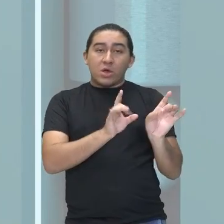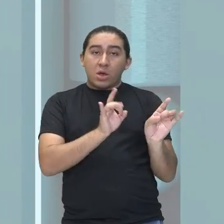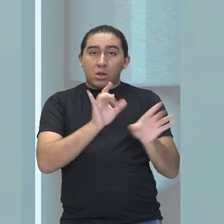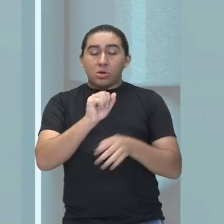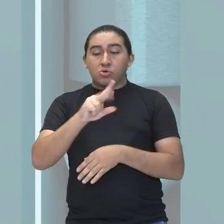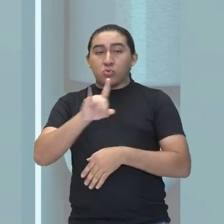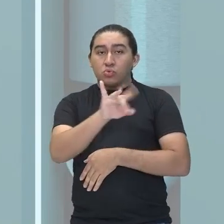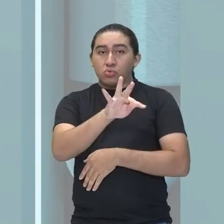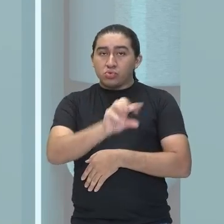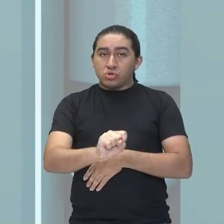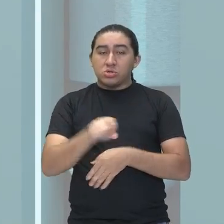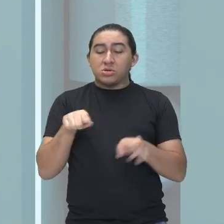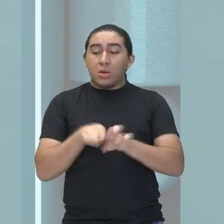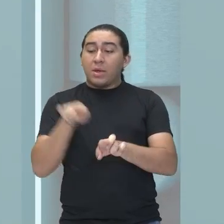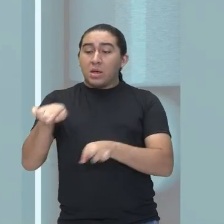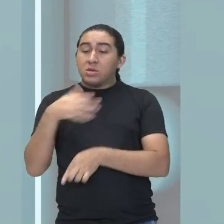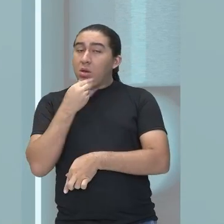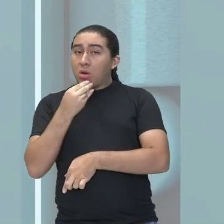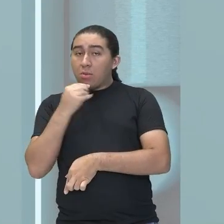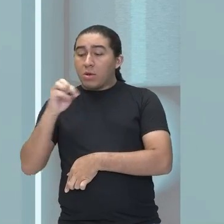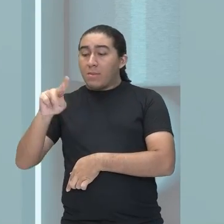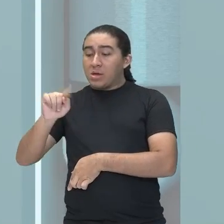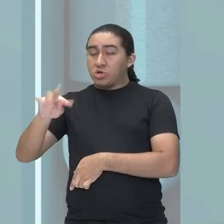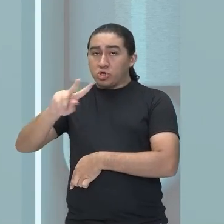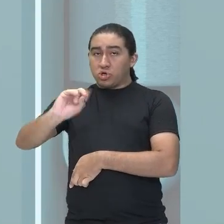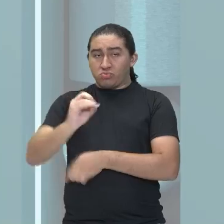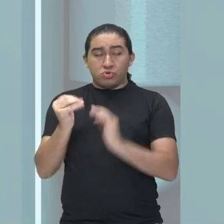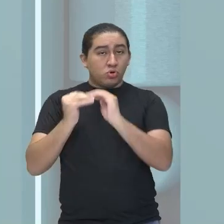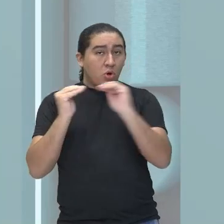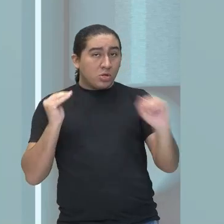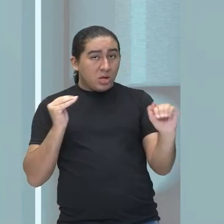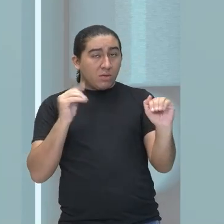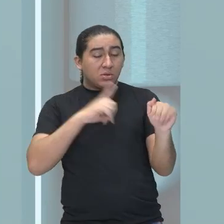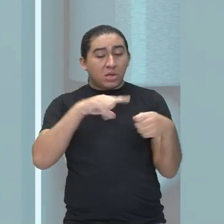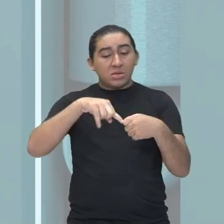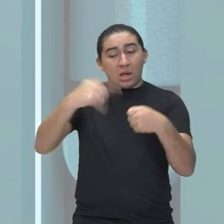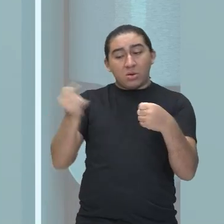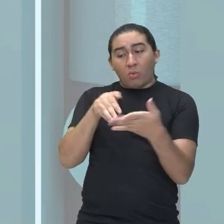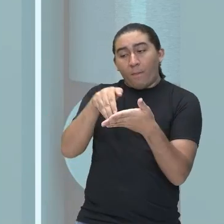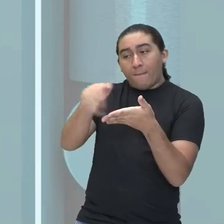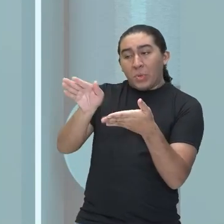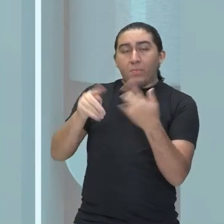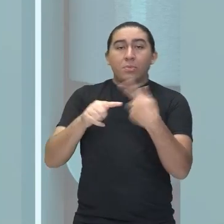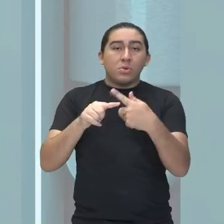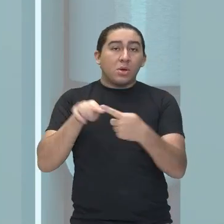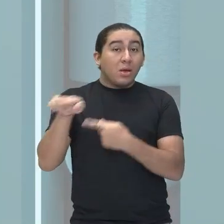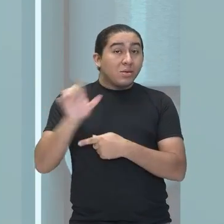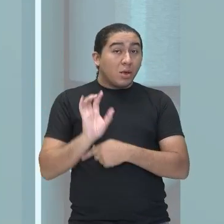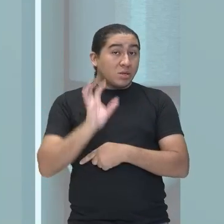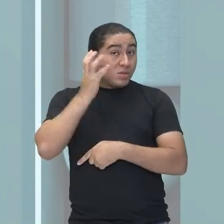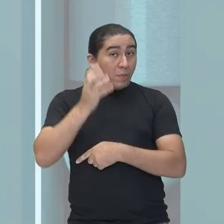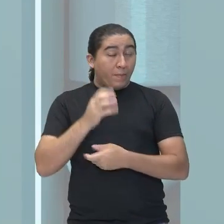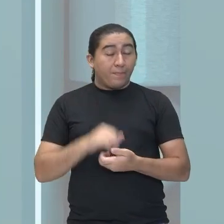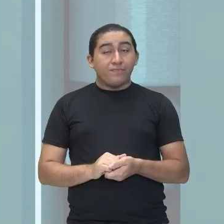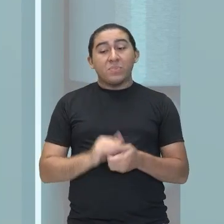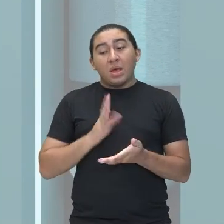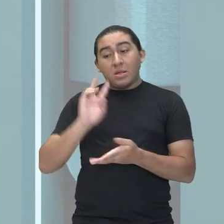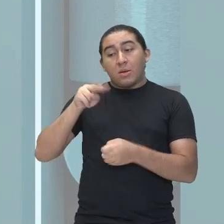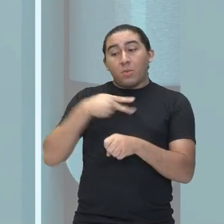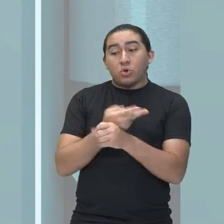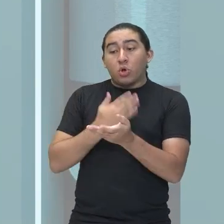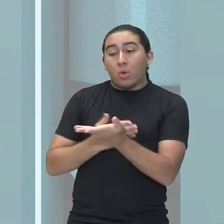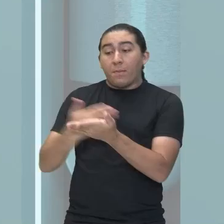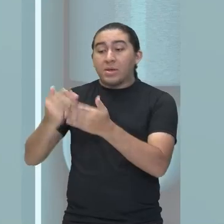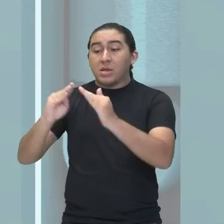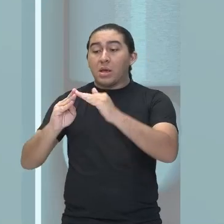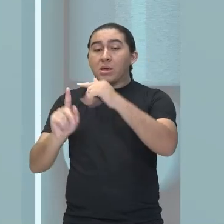E Martinho Lutero era contra isso. E ele saiu, ele foi expulso da igreja justamente por isso. E aí que começa as